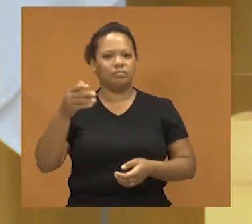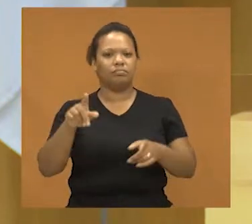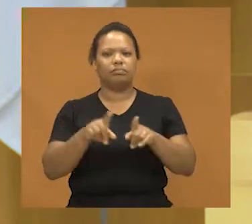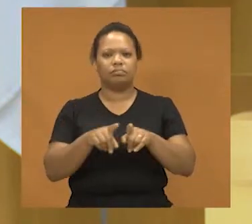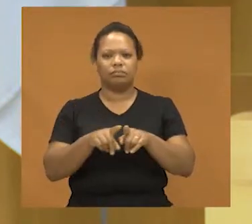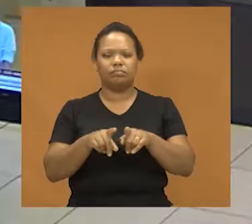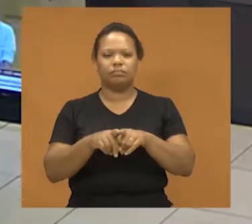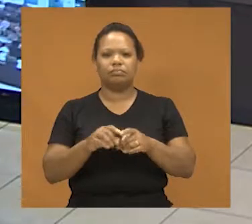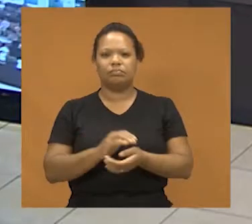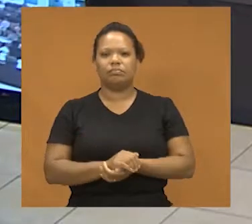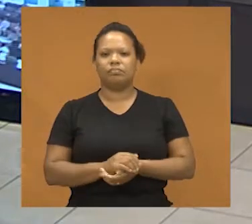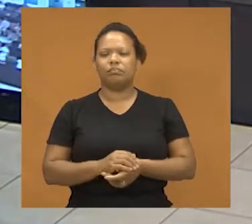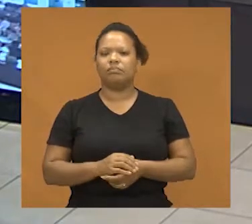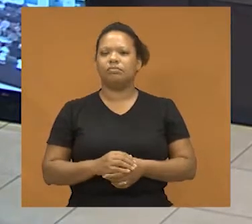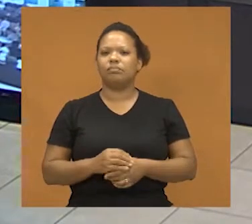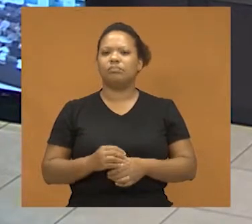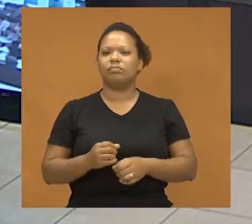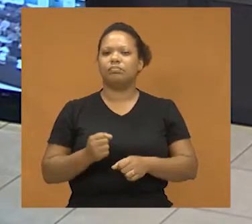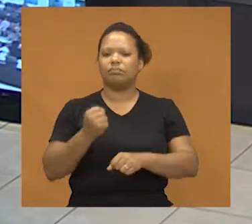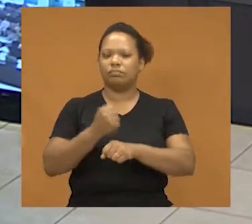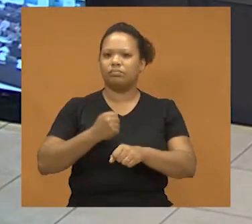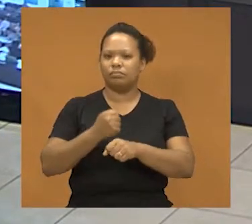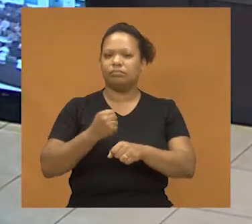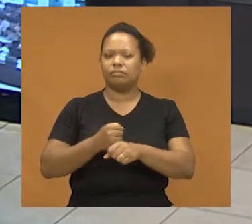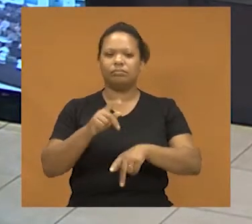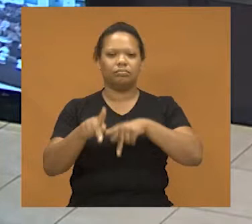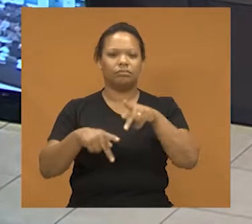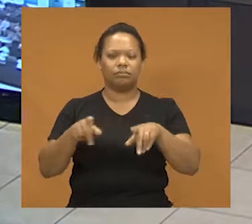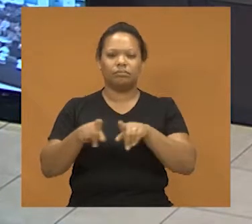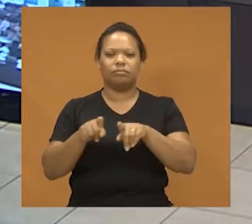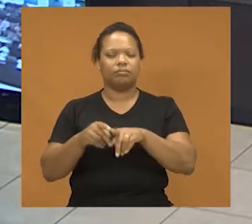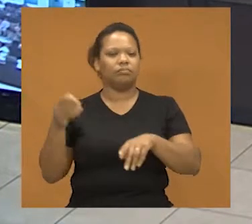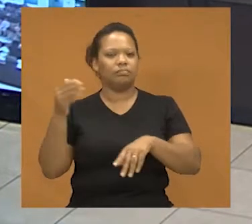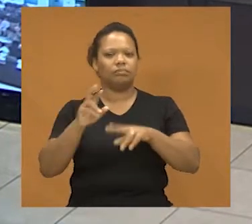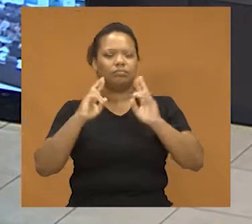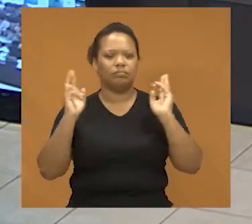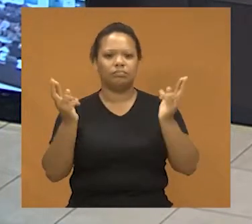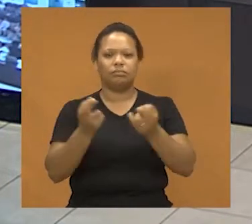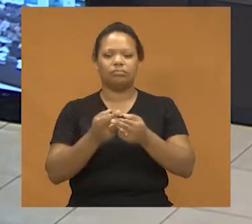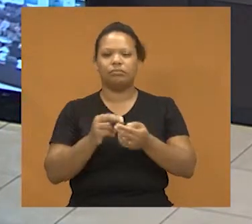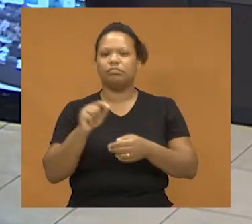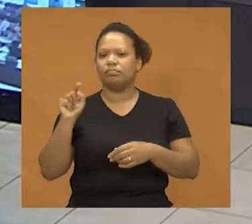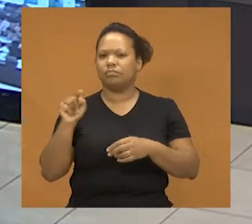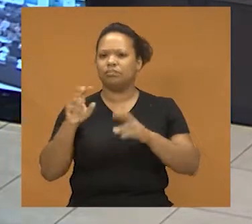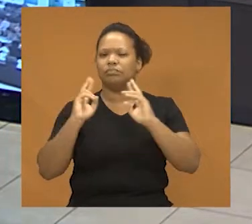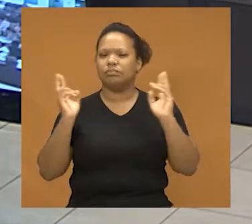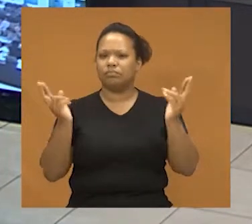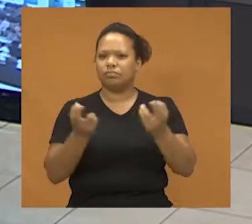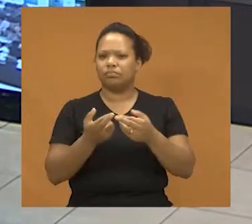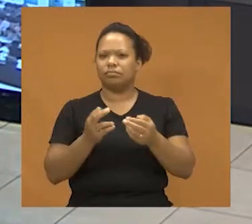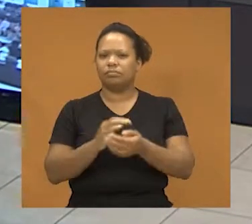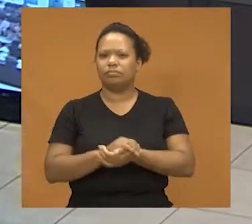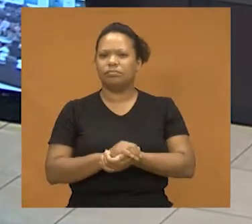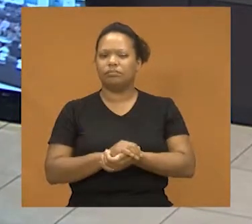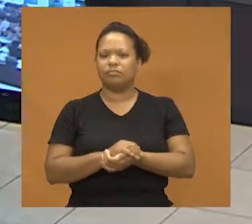de representantes da infraestrutura e dos moradores da Estância Porto Velho. Essas reuniões